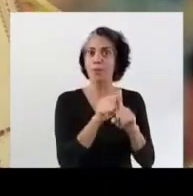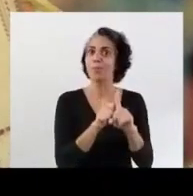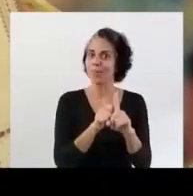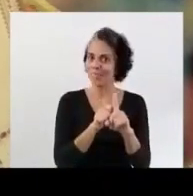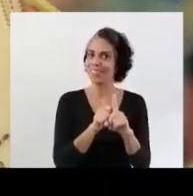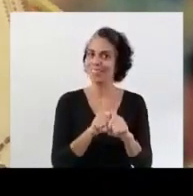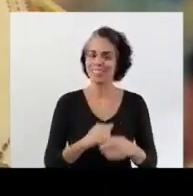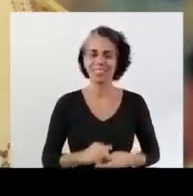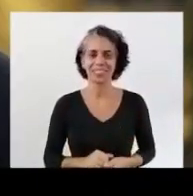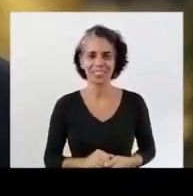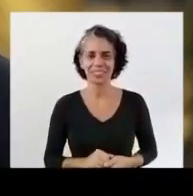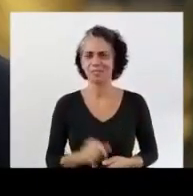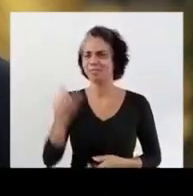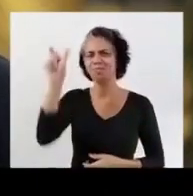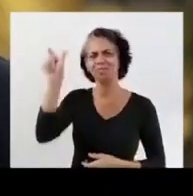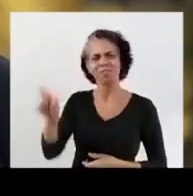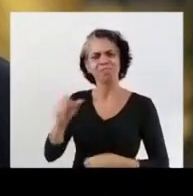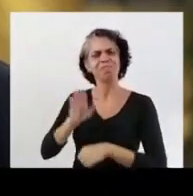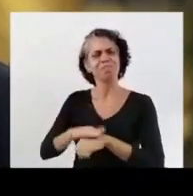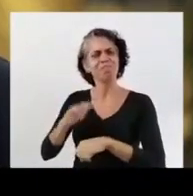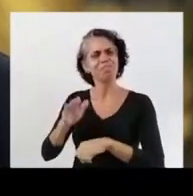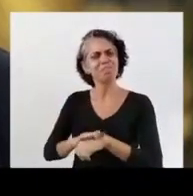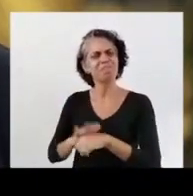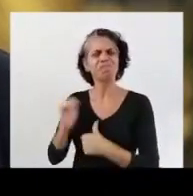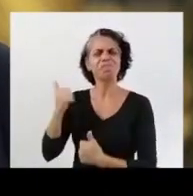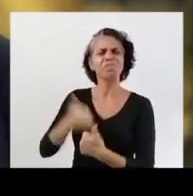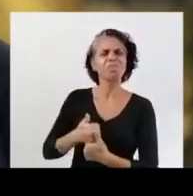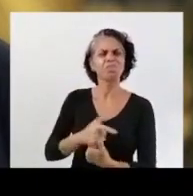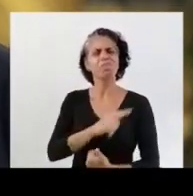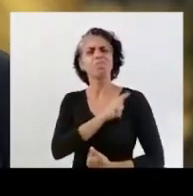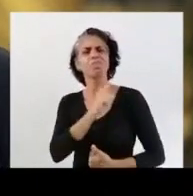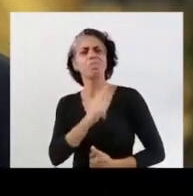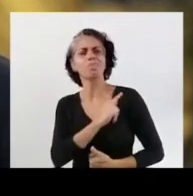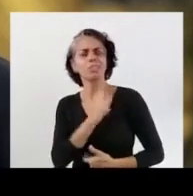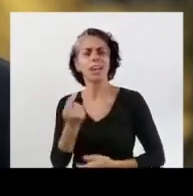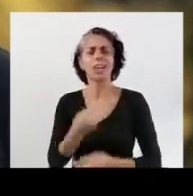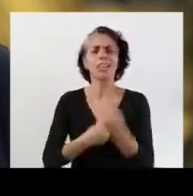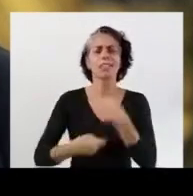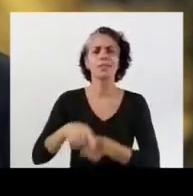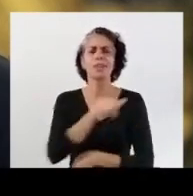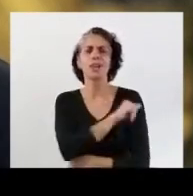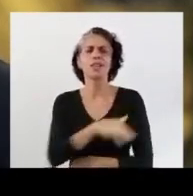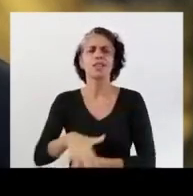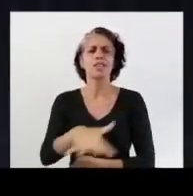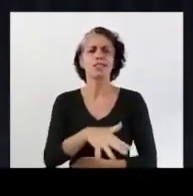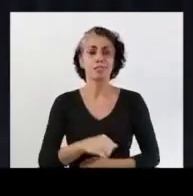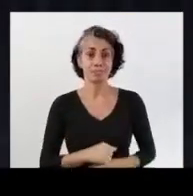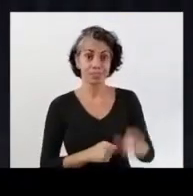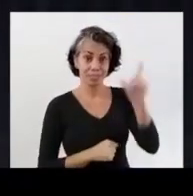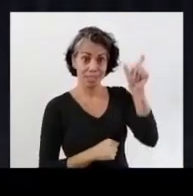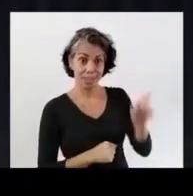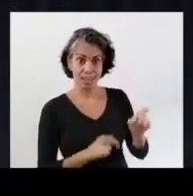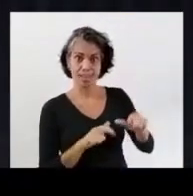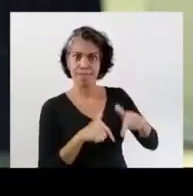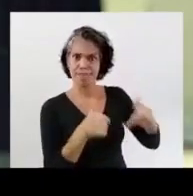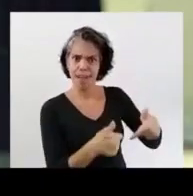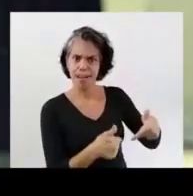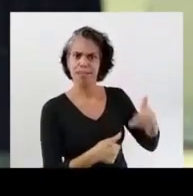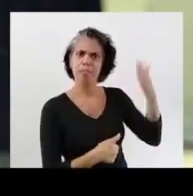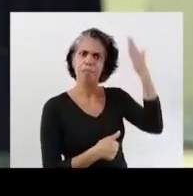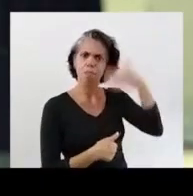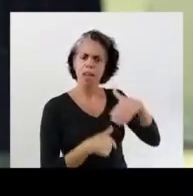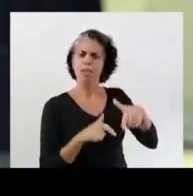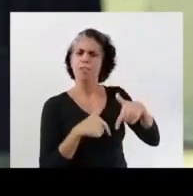pedir um mês, tá, pra gravar. Ele é o cara pra gerir, pra administrar essa cidade. Porque ele faz,